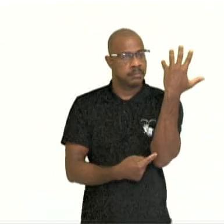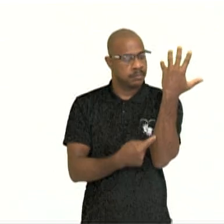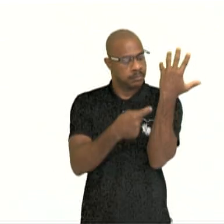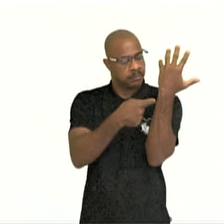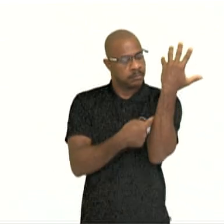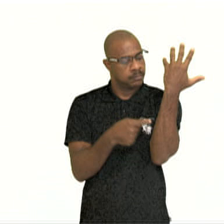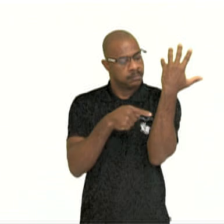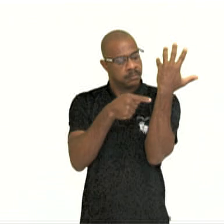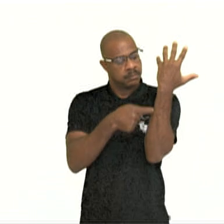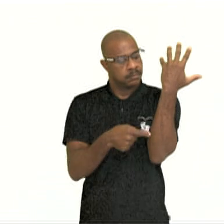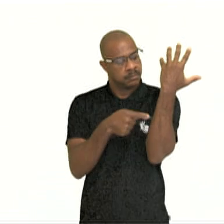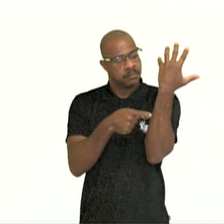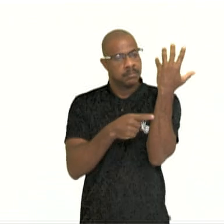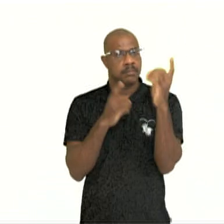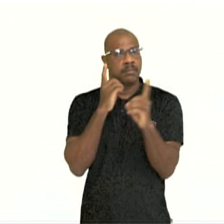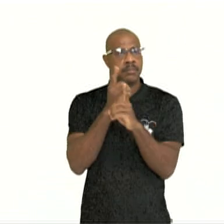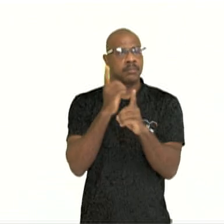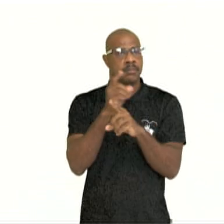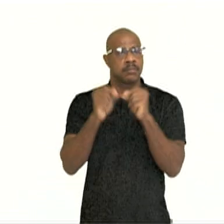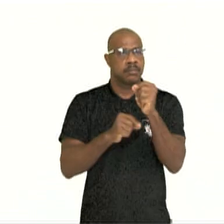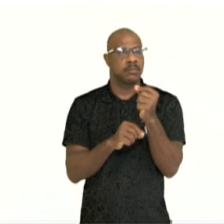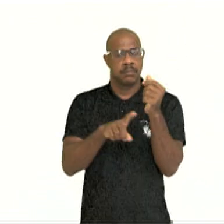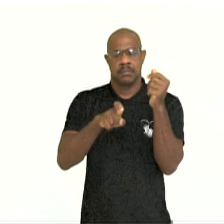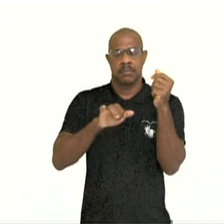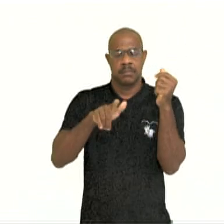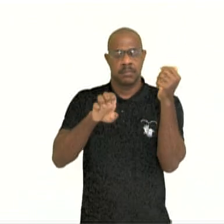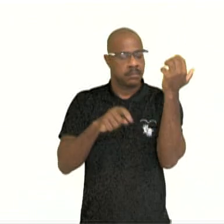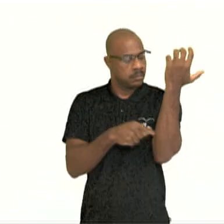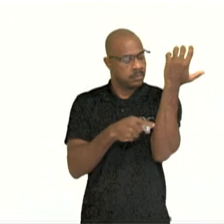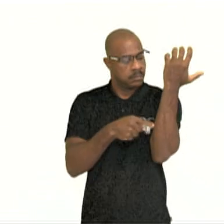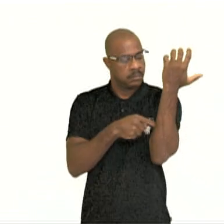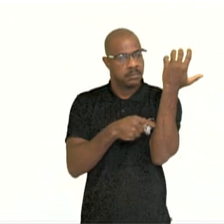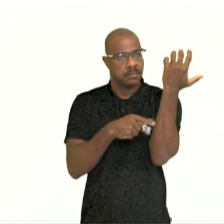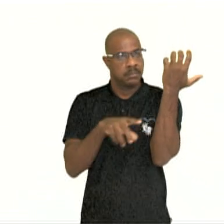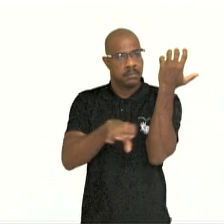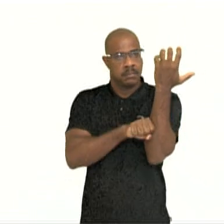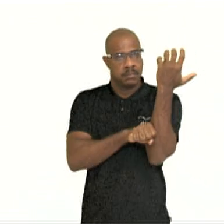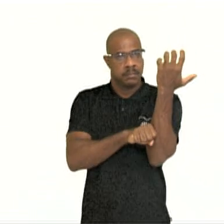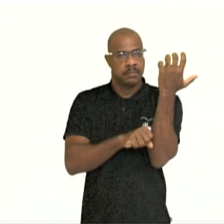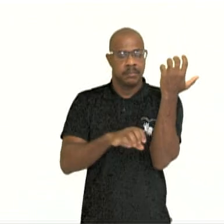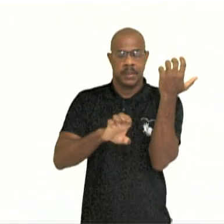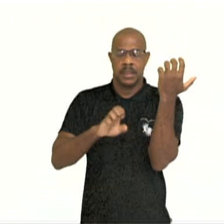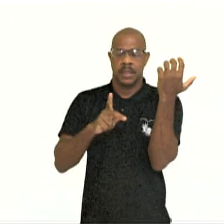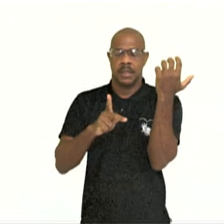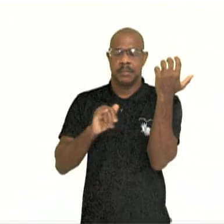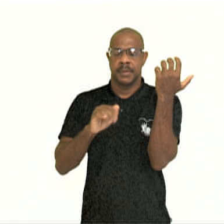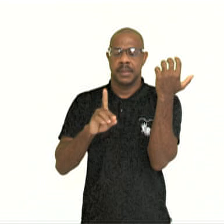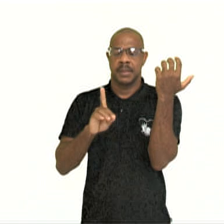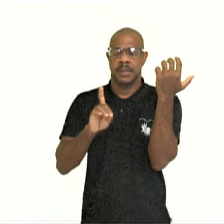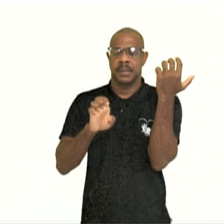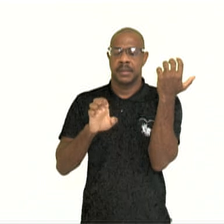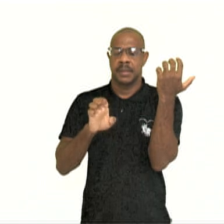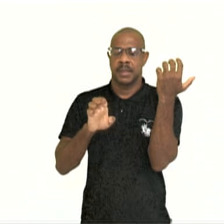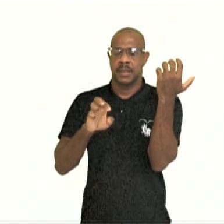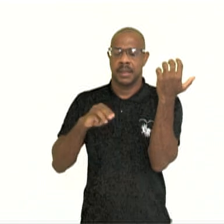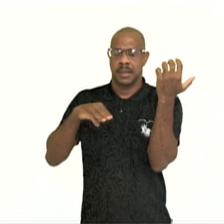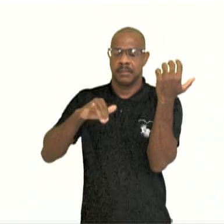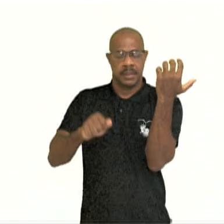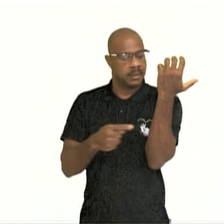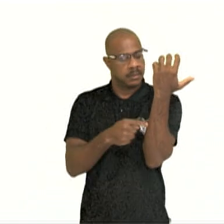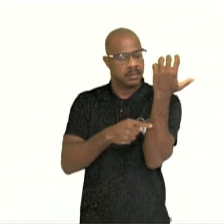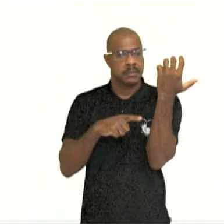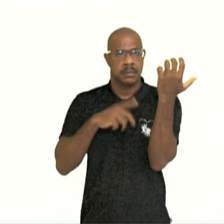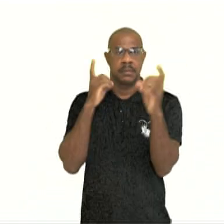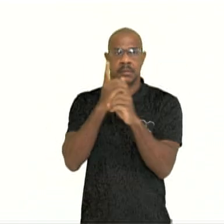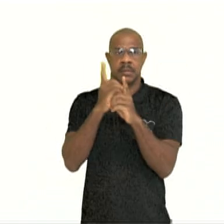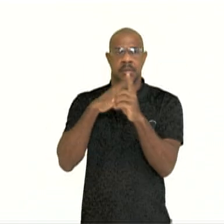caule, também encontramos então o floema e o xilema, o córtex e a epiderme. E fazendo um corte na folha,